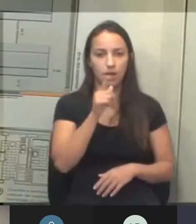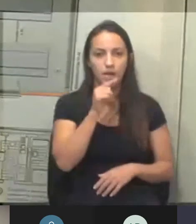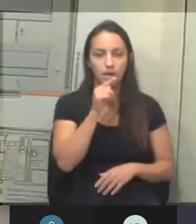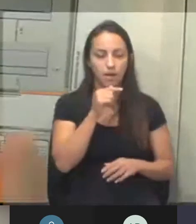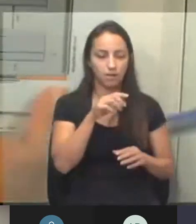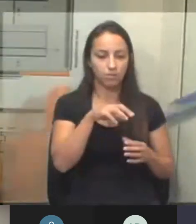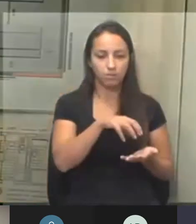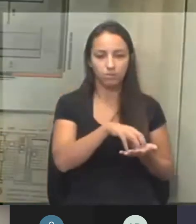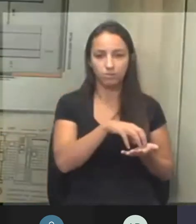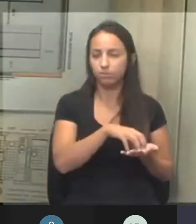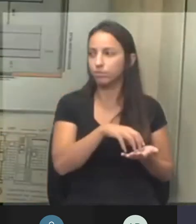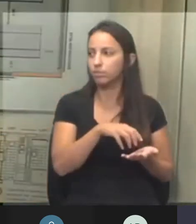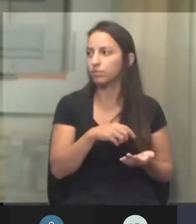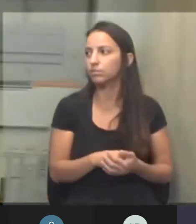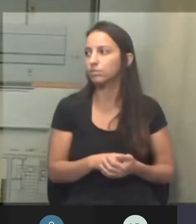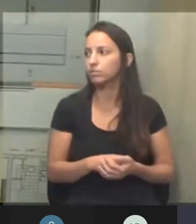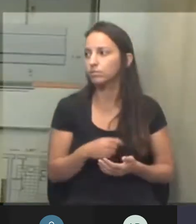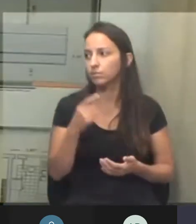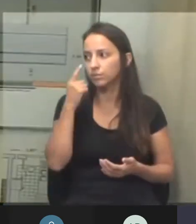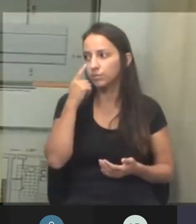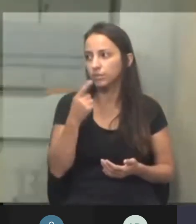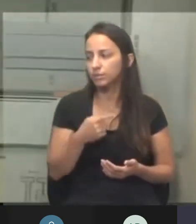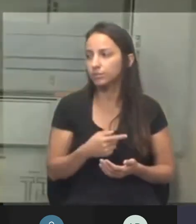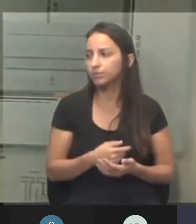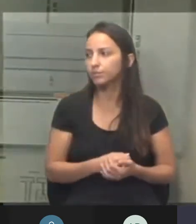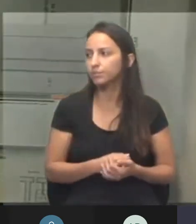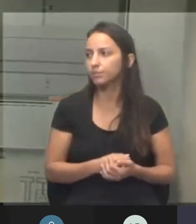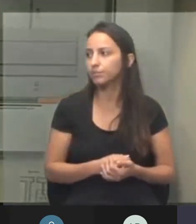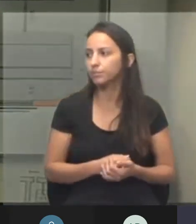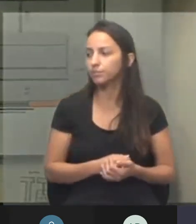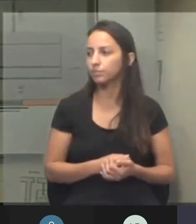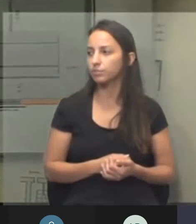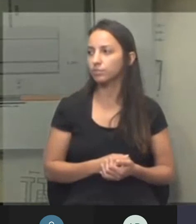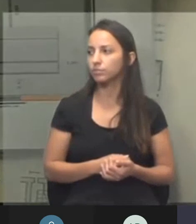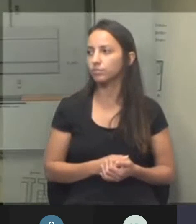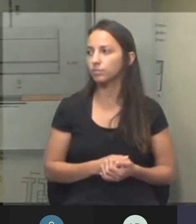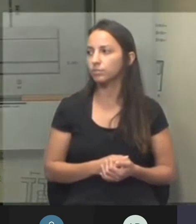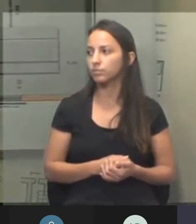bebedouros também, vamos aproximar, ver se fica melhor.